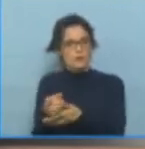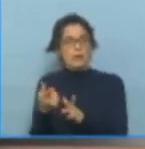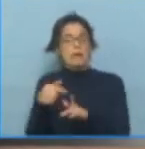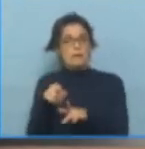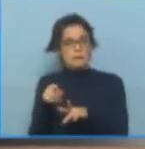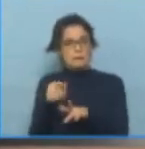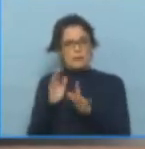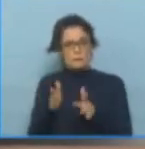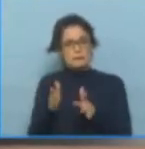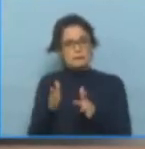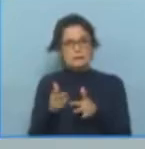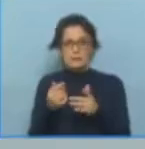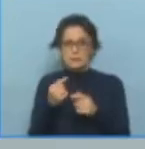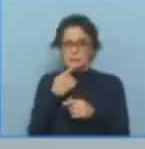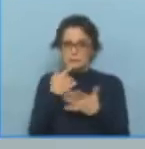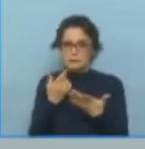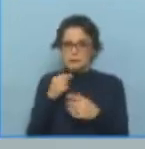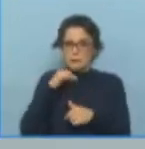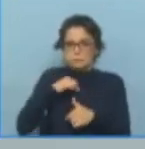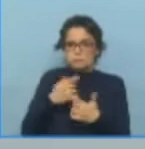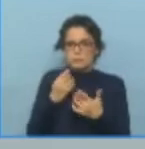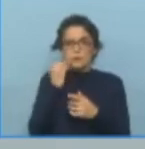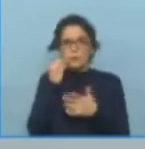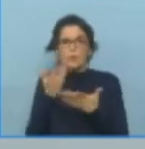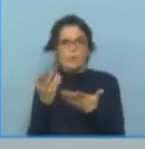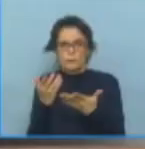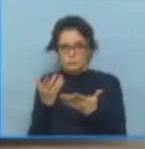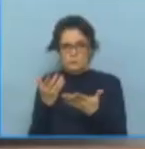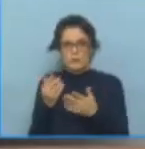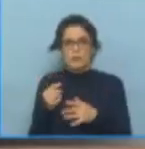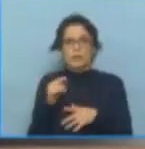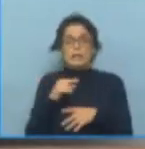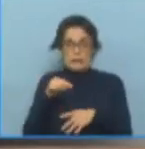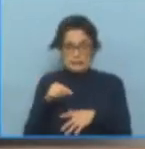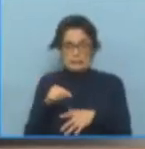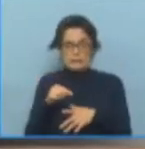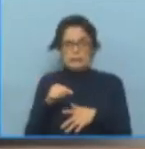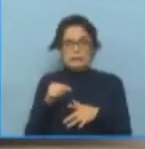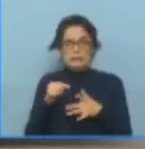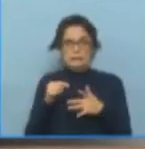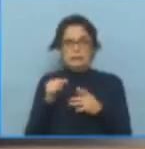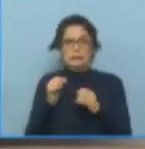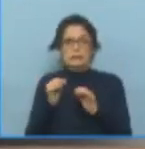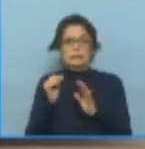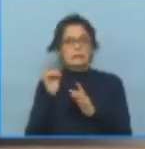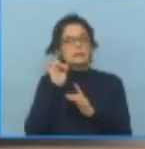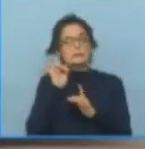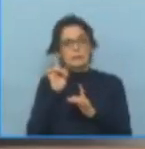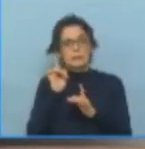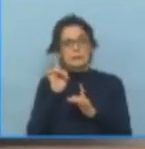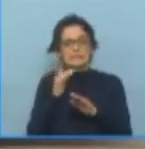também a dimensão espiritual está presente, porque é necessário que nós resgatemos o morrer do